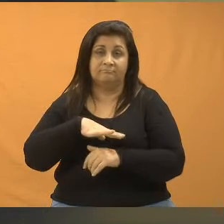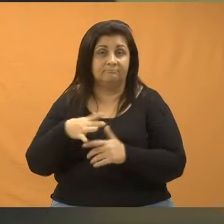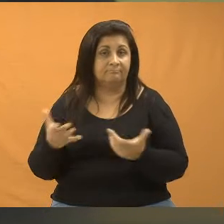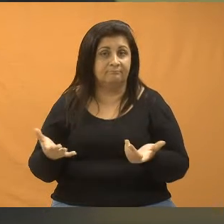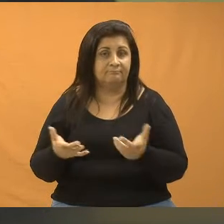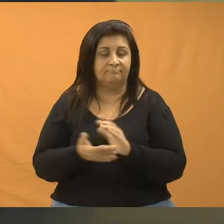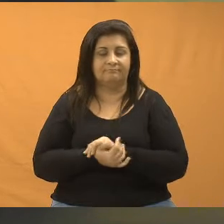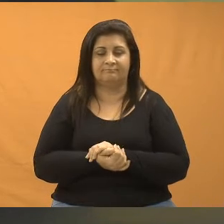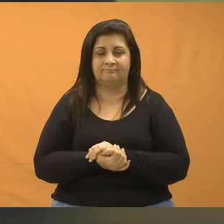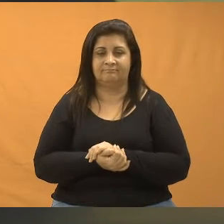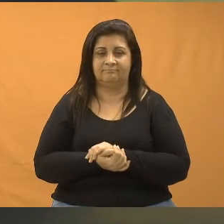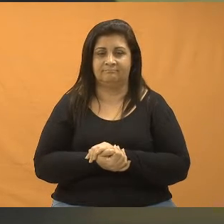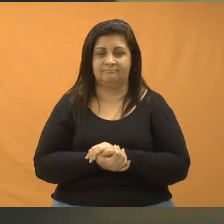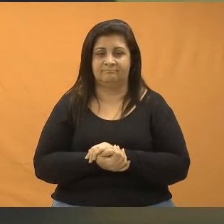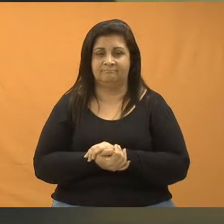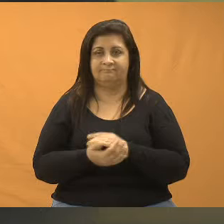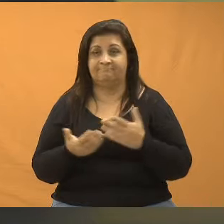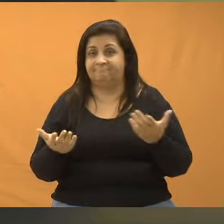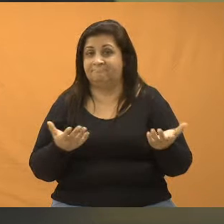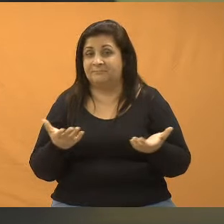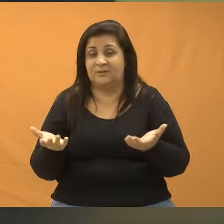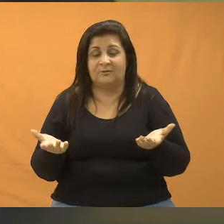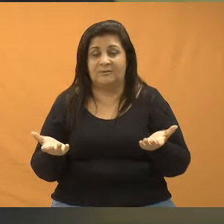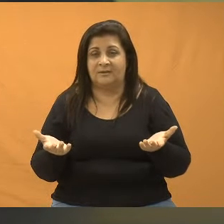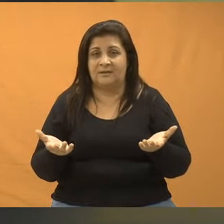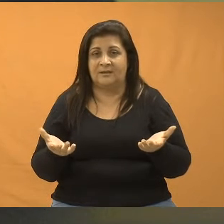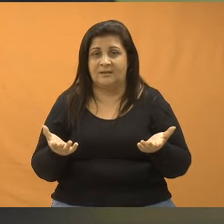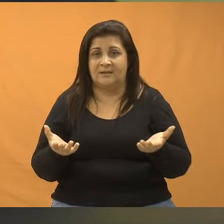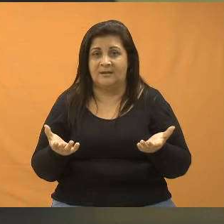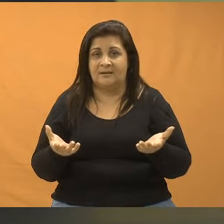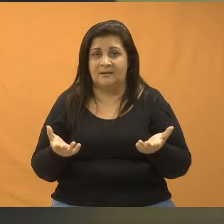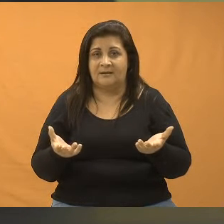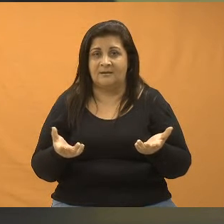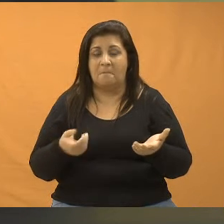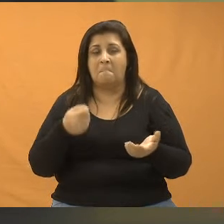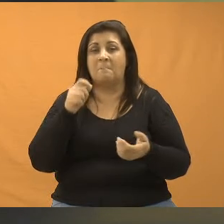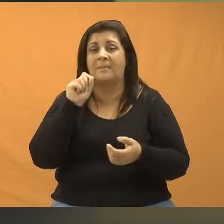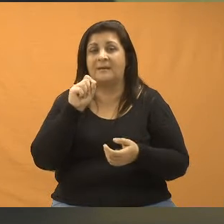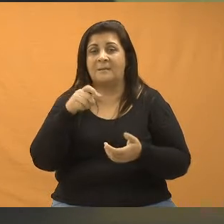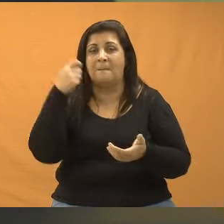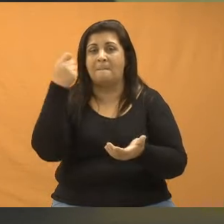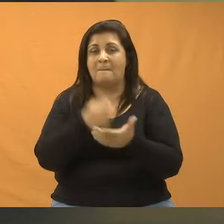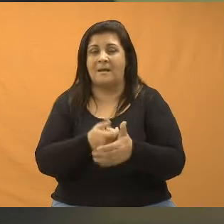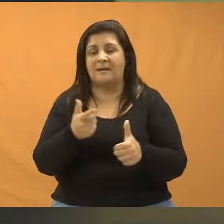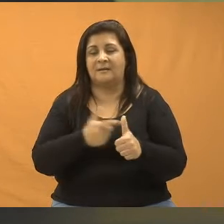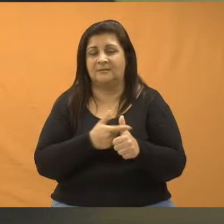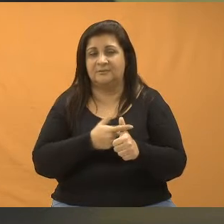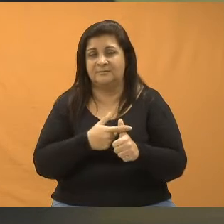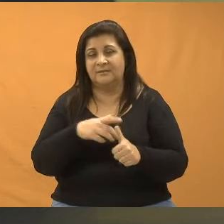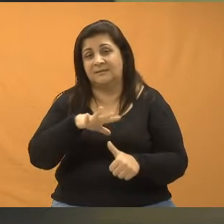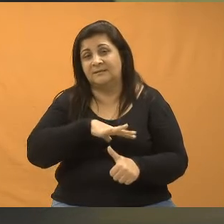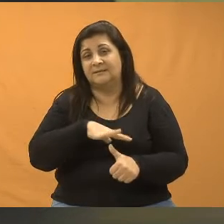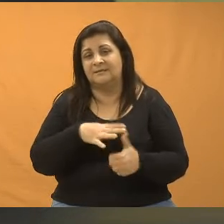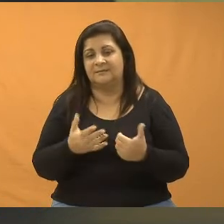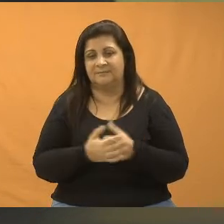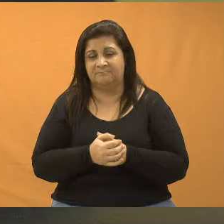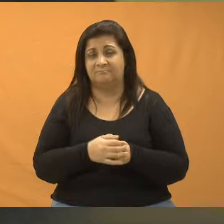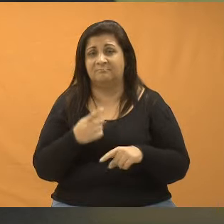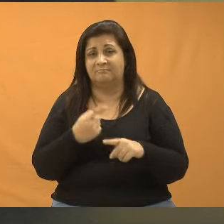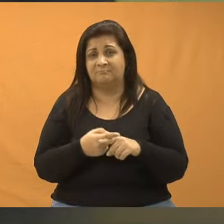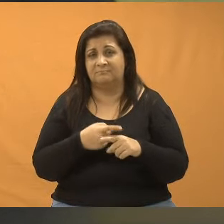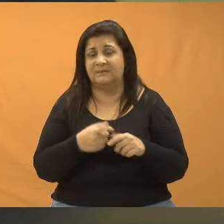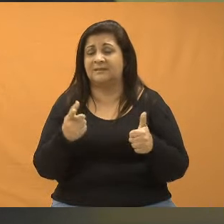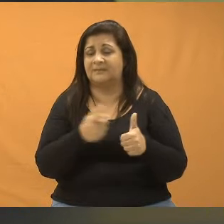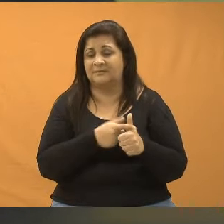de qualquer forma, o município assume a dívida, né? Isso, mesmo porque essa dívida é do